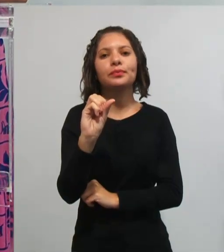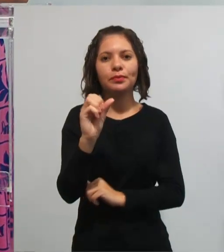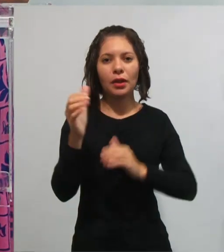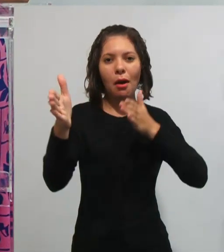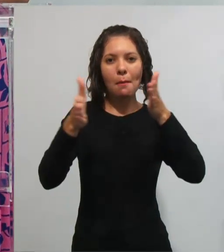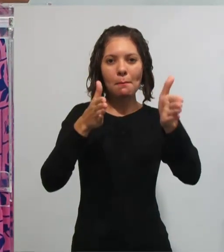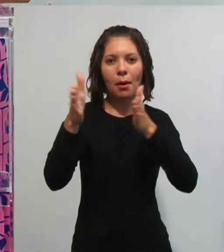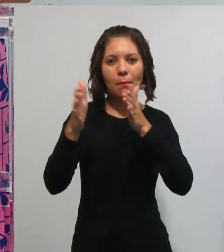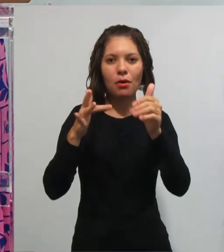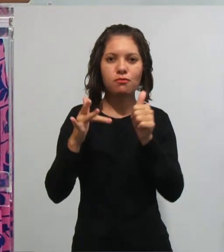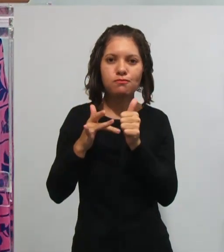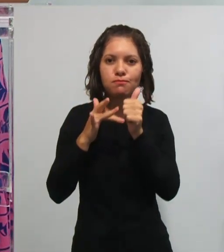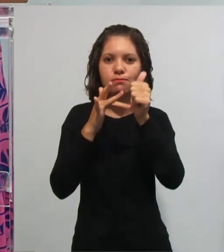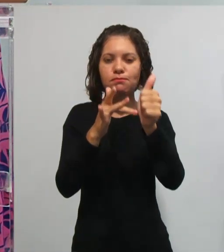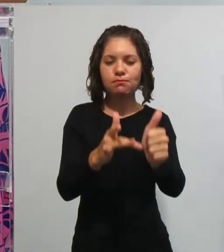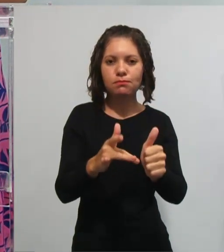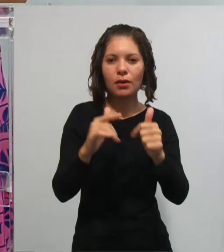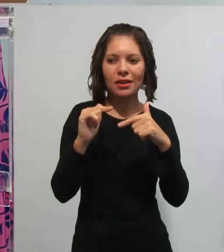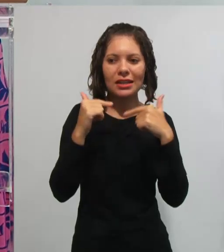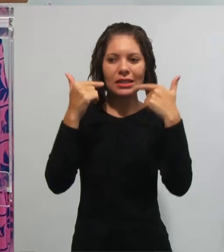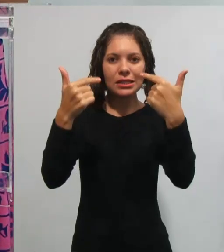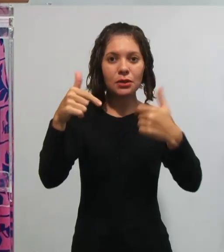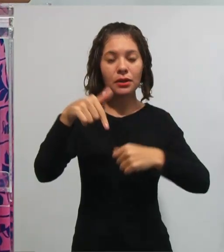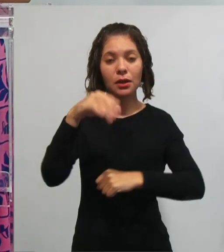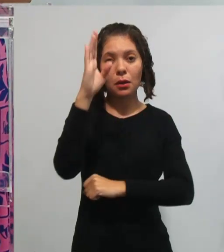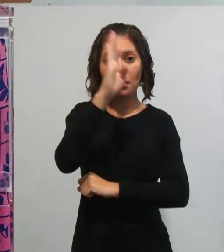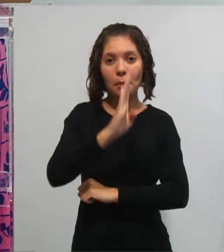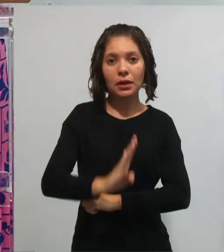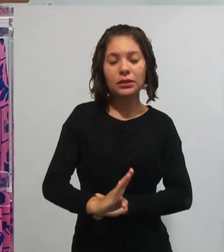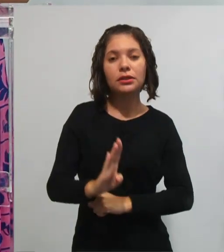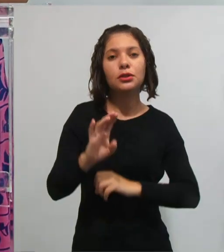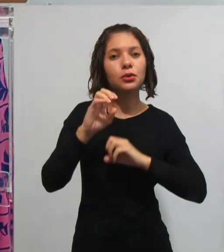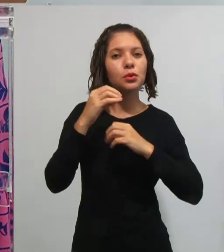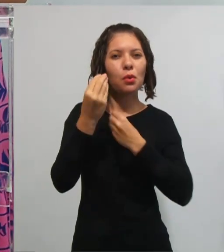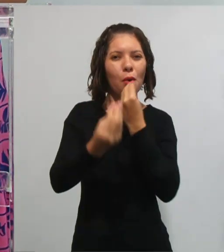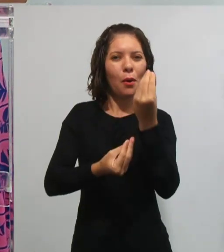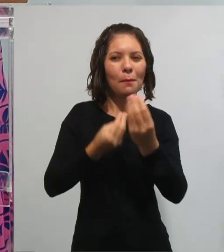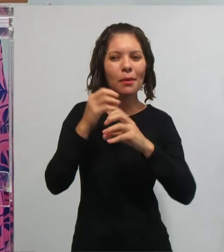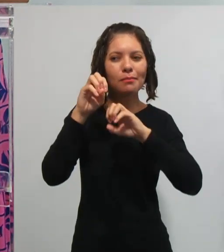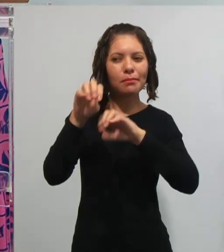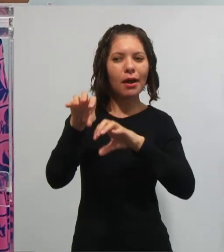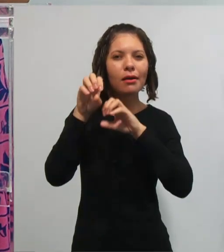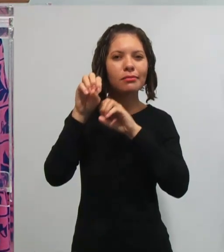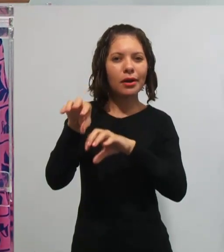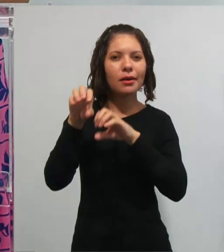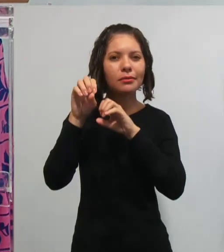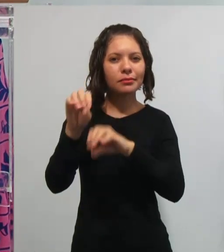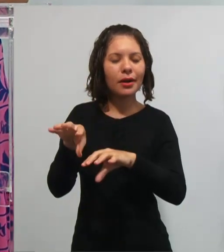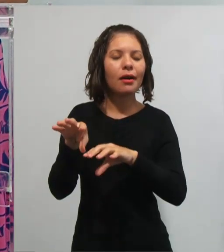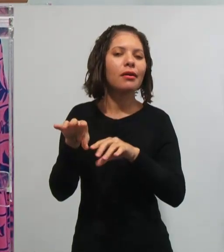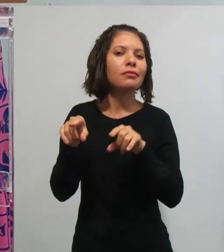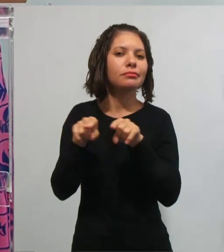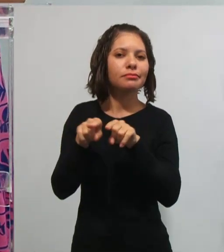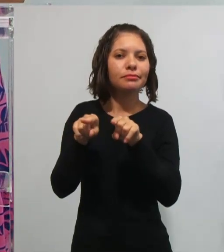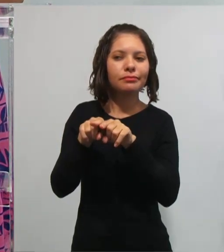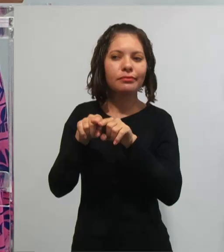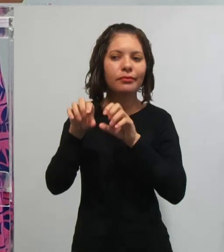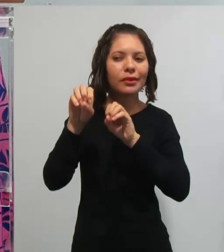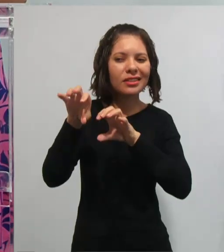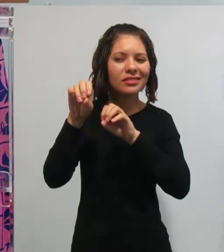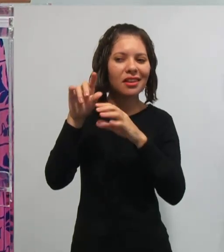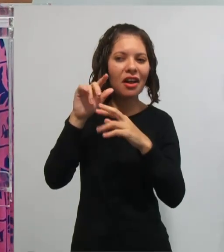memorização do conteúdo. E aí esse processo de memorização é uma das características dessa pedagogia, porque o aluno só